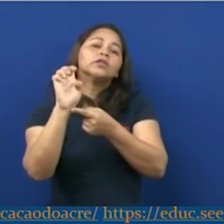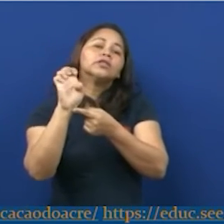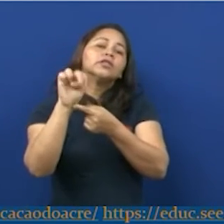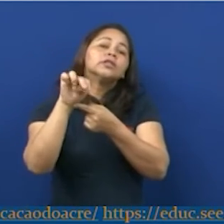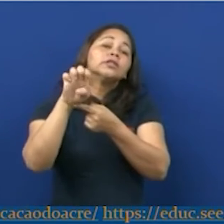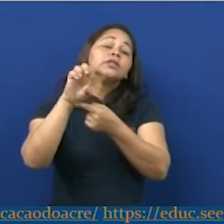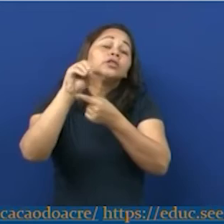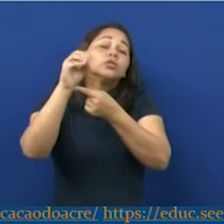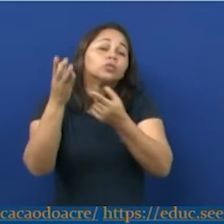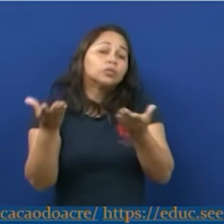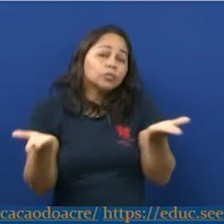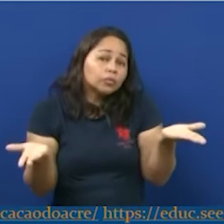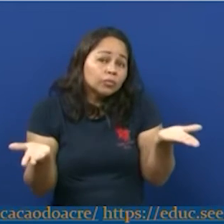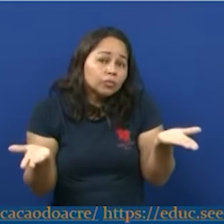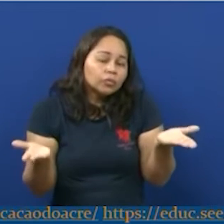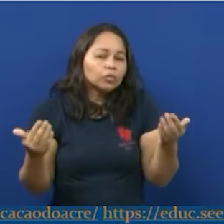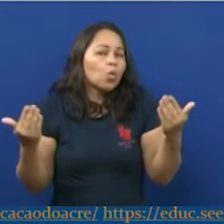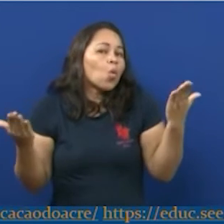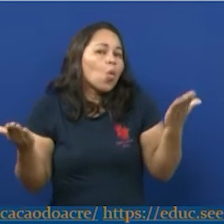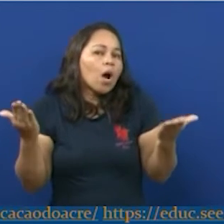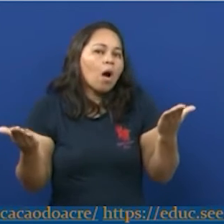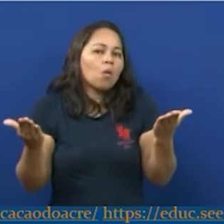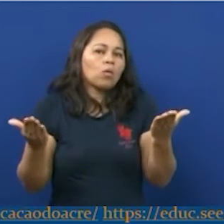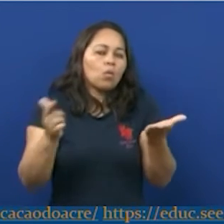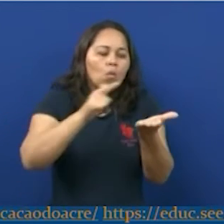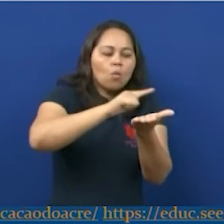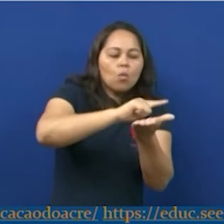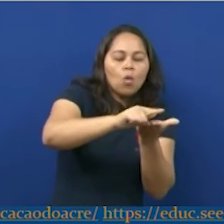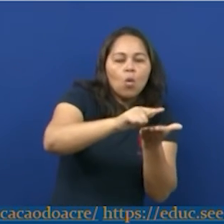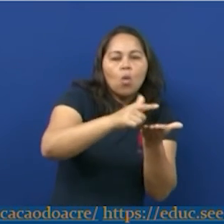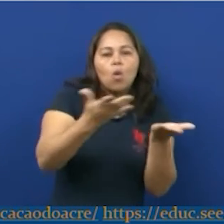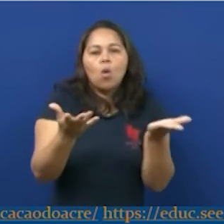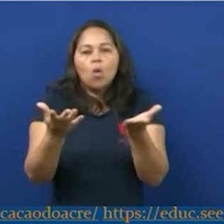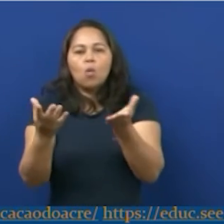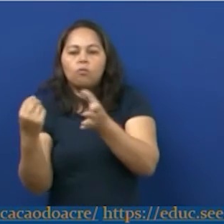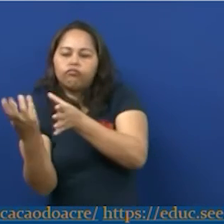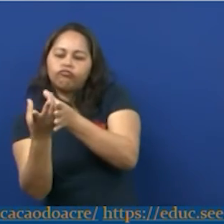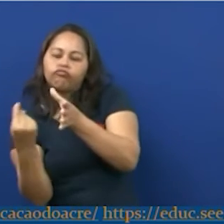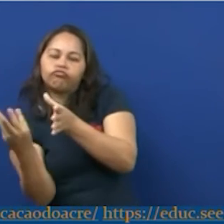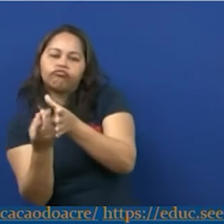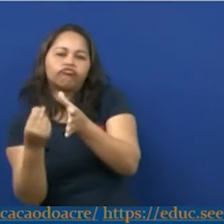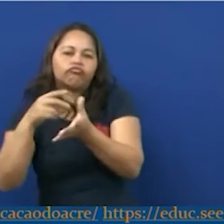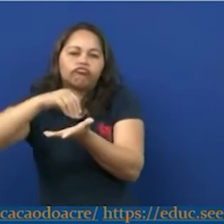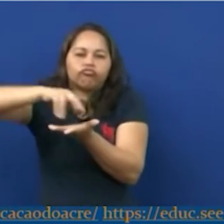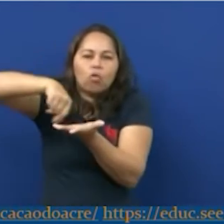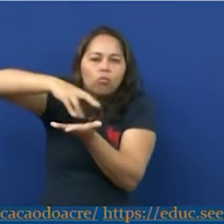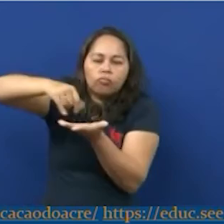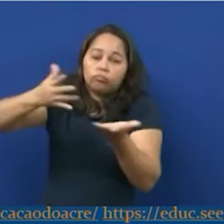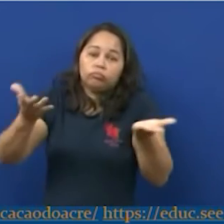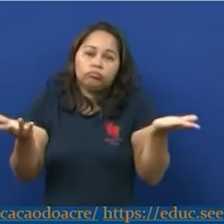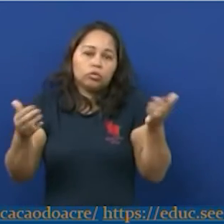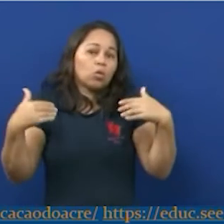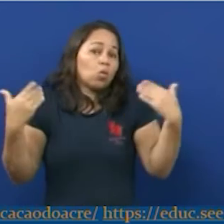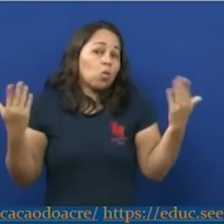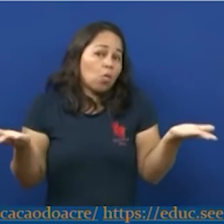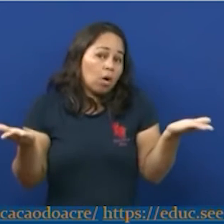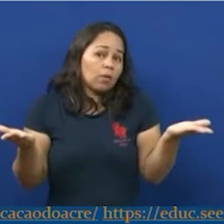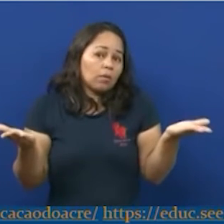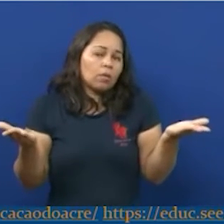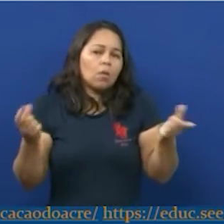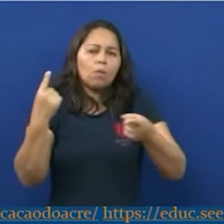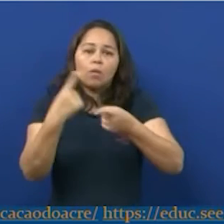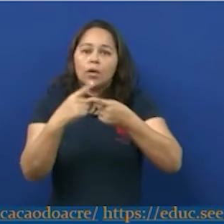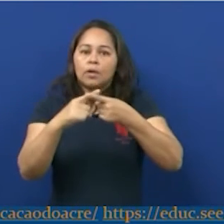pode observar. Nós temos a água, nós temos a areia, e nessa água nós temos o sal e